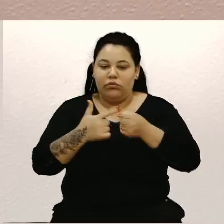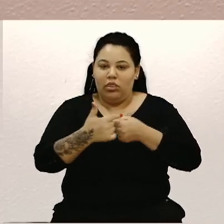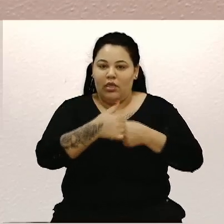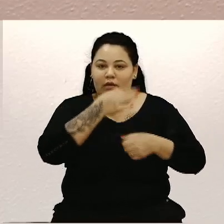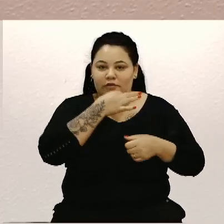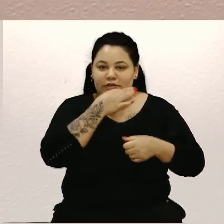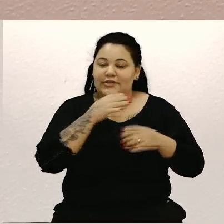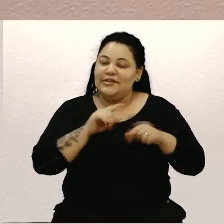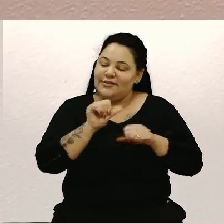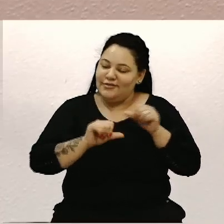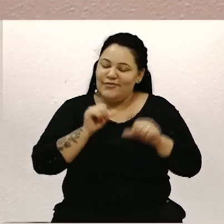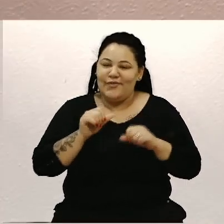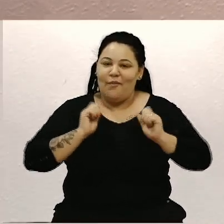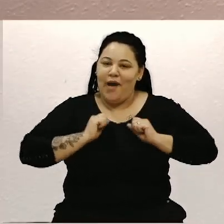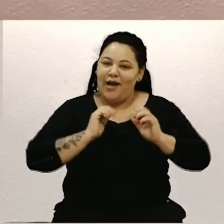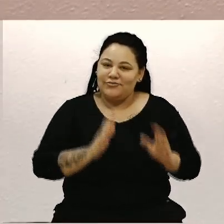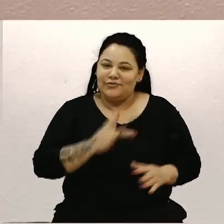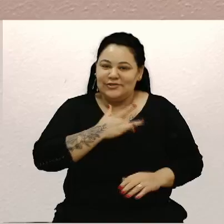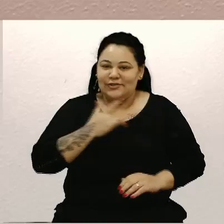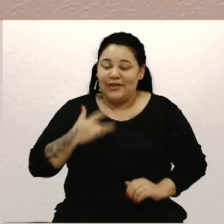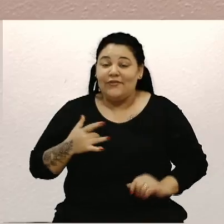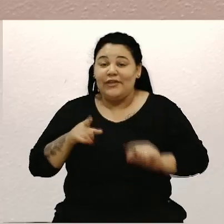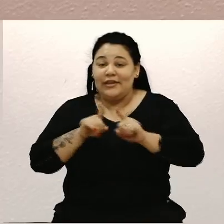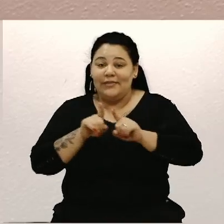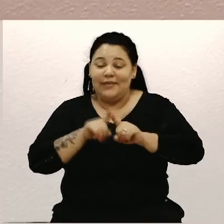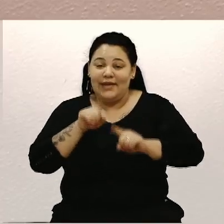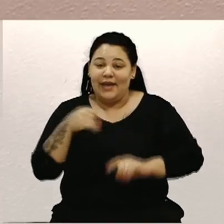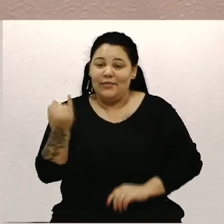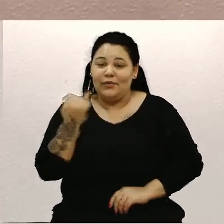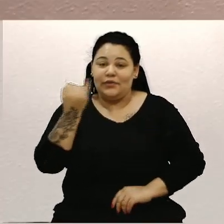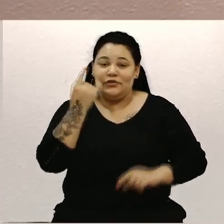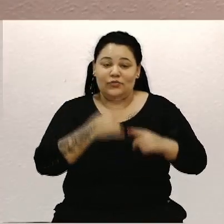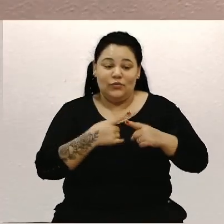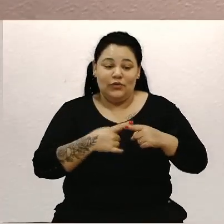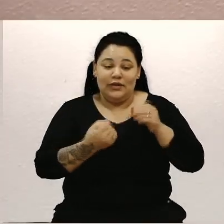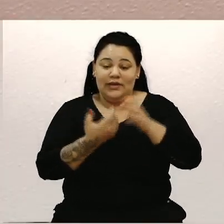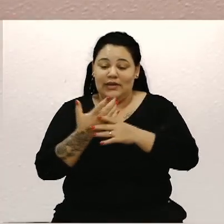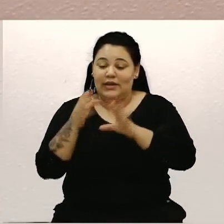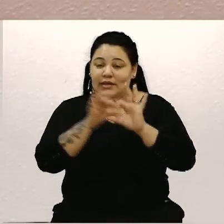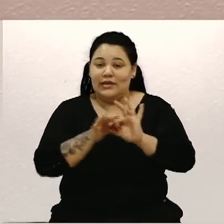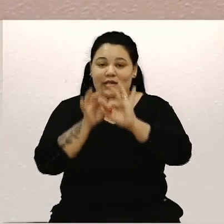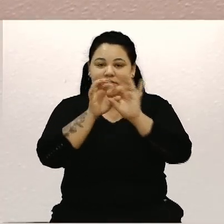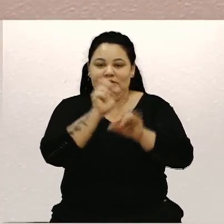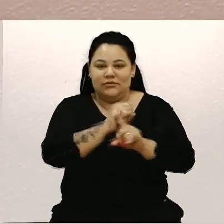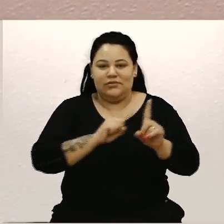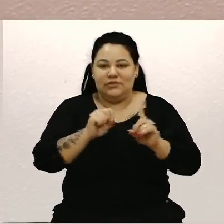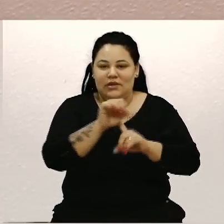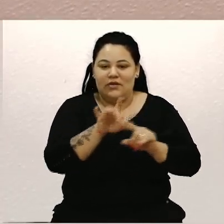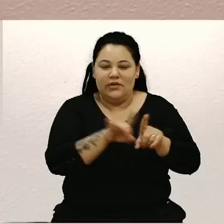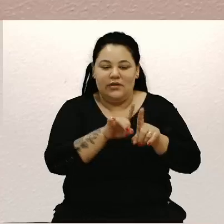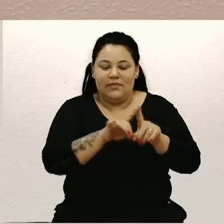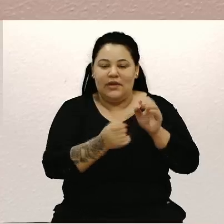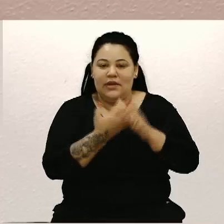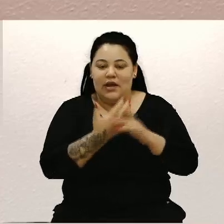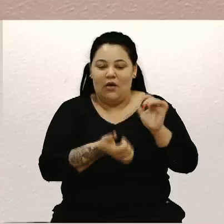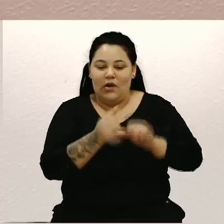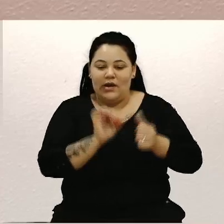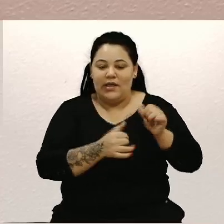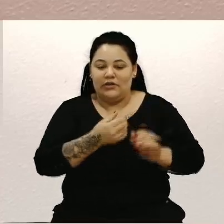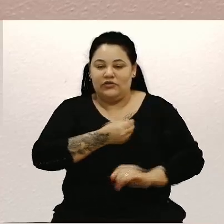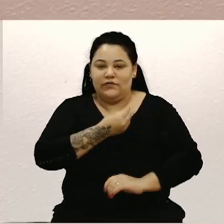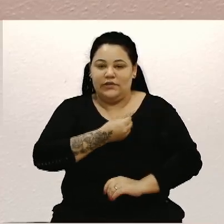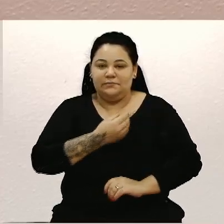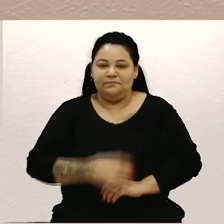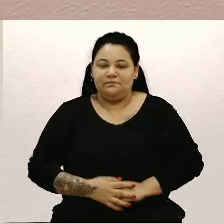saudável, além de ser um importante meio de integração social e promoção da qualidade de vida.